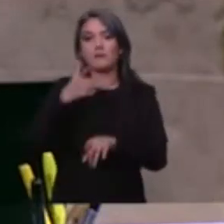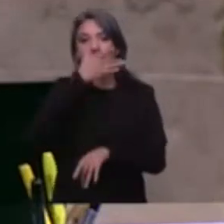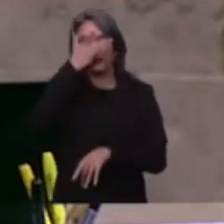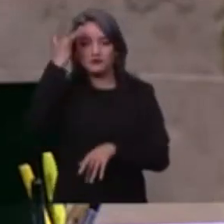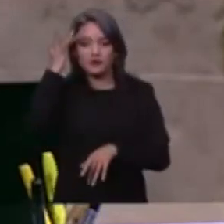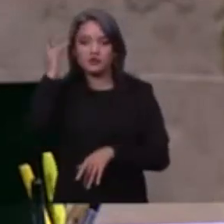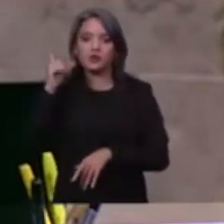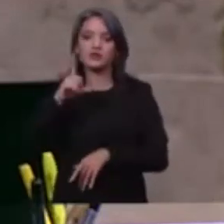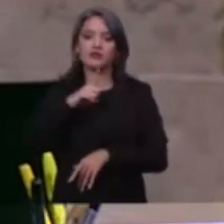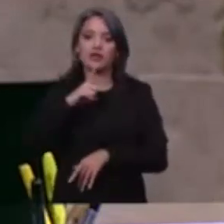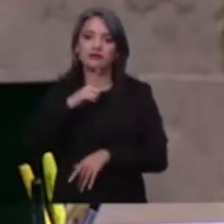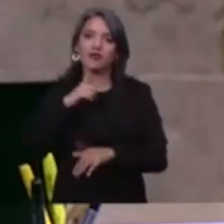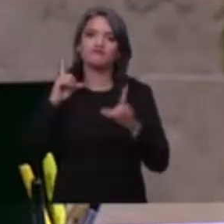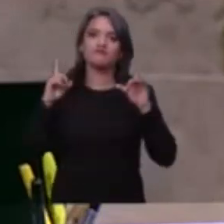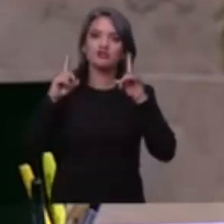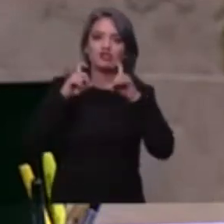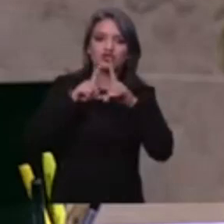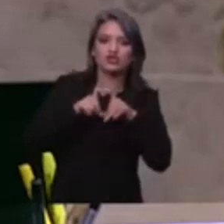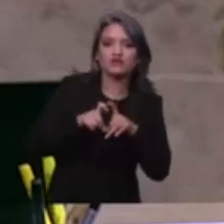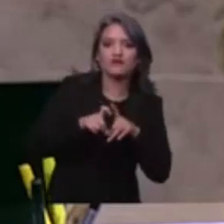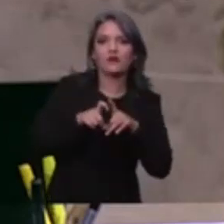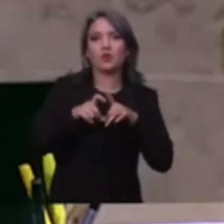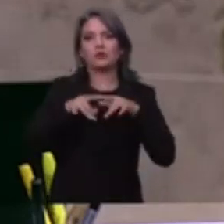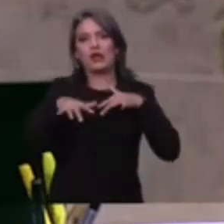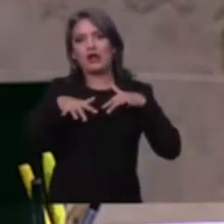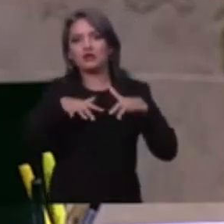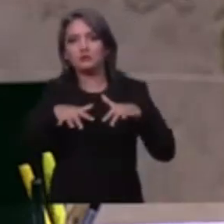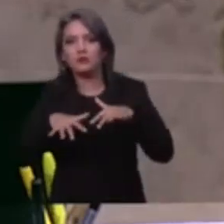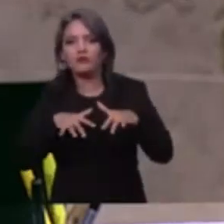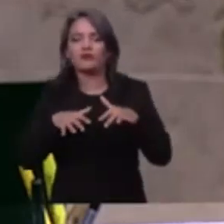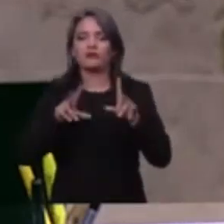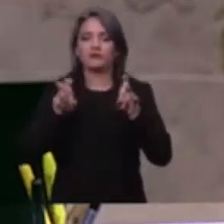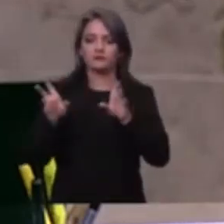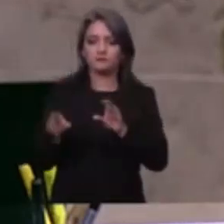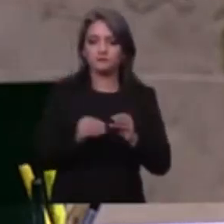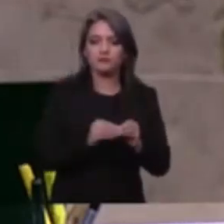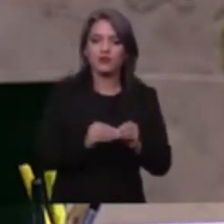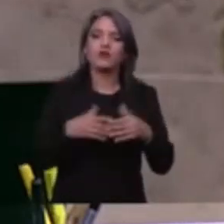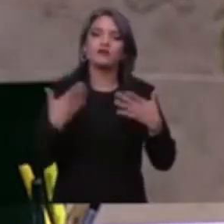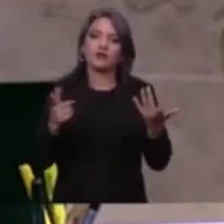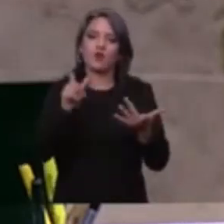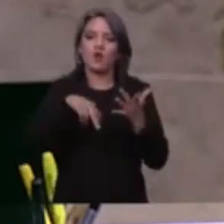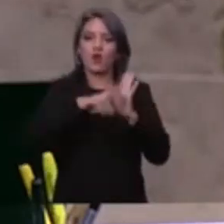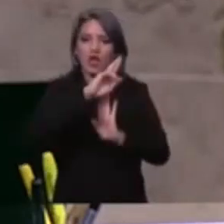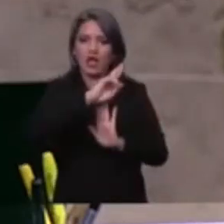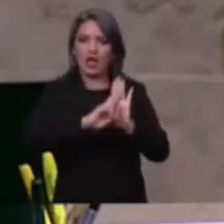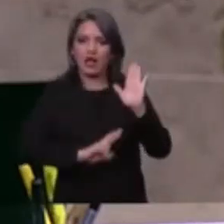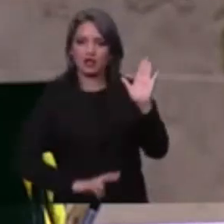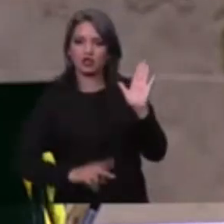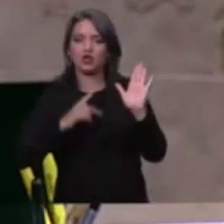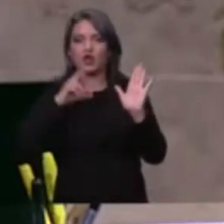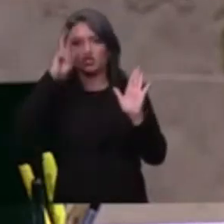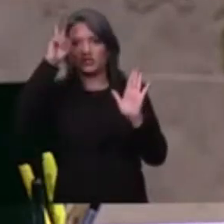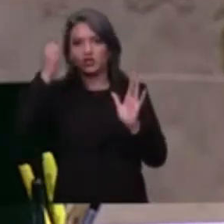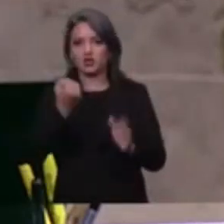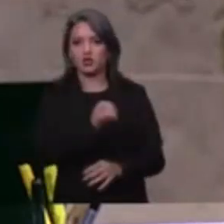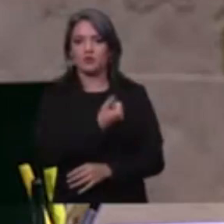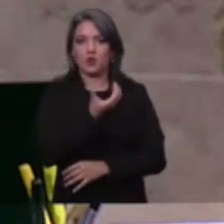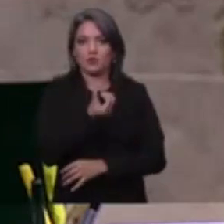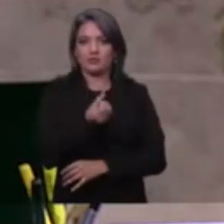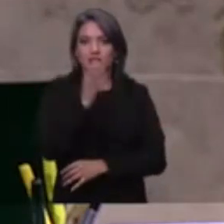apresentam a dificuldade de locomoção, fecha aspas. Este é o relatório de inteligência número